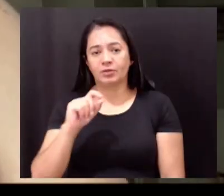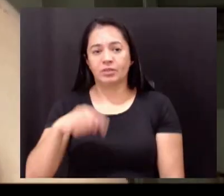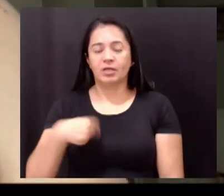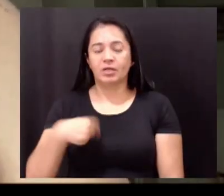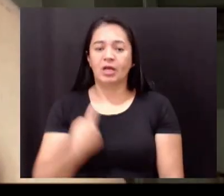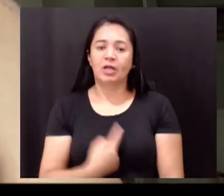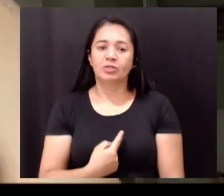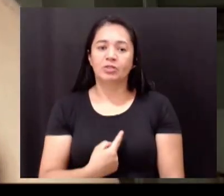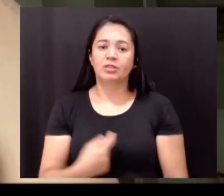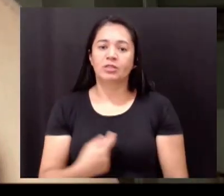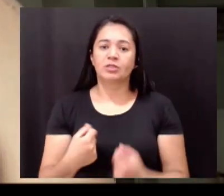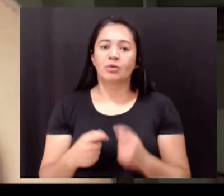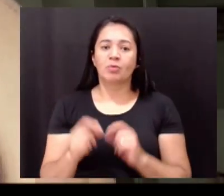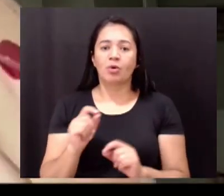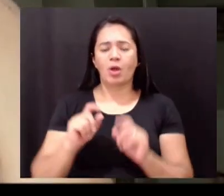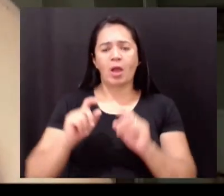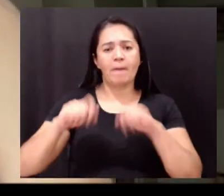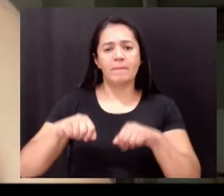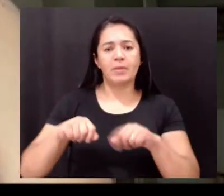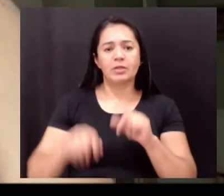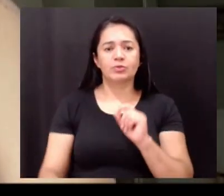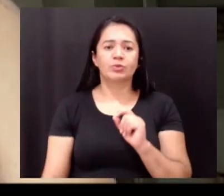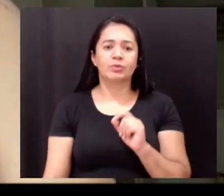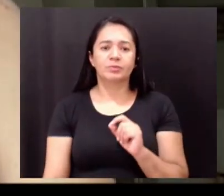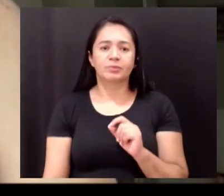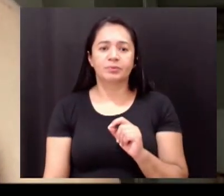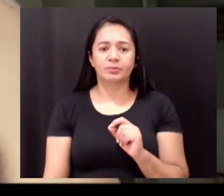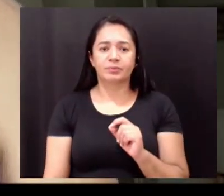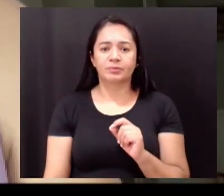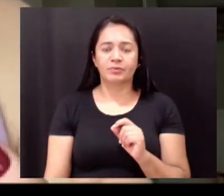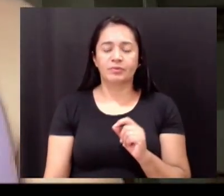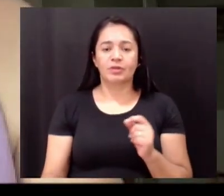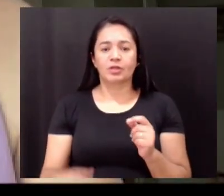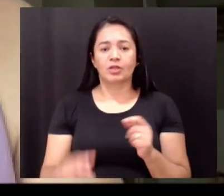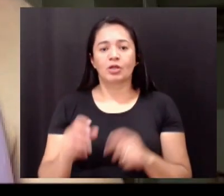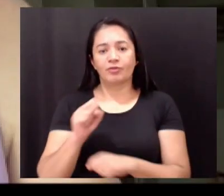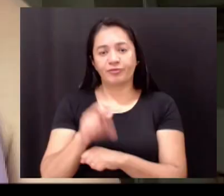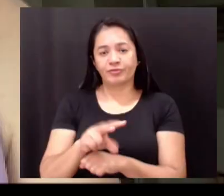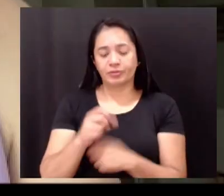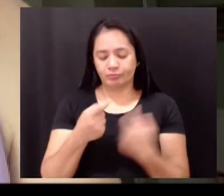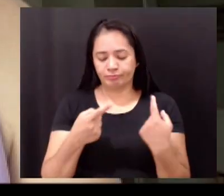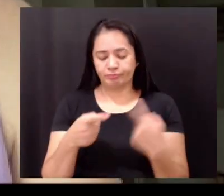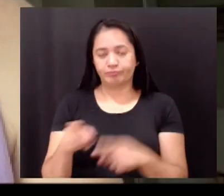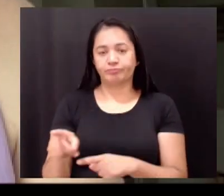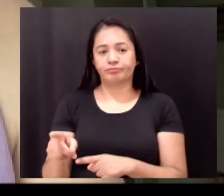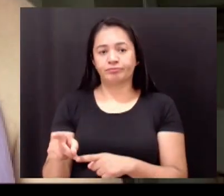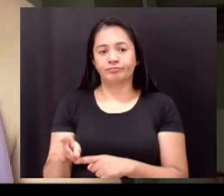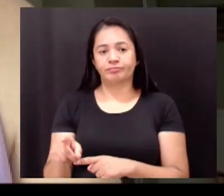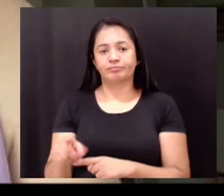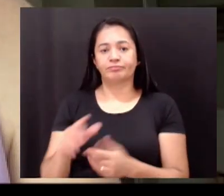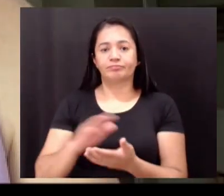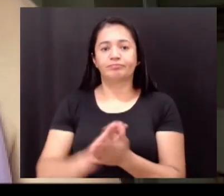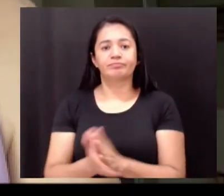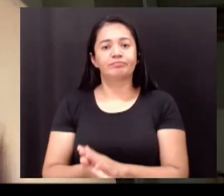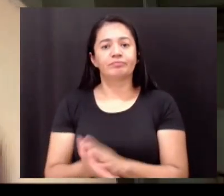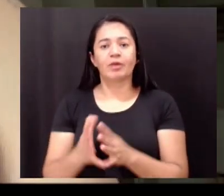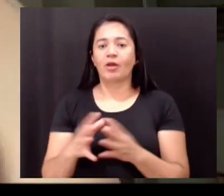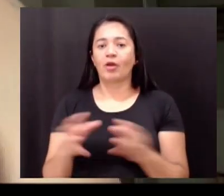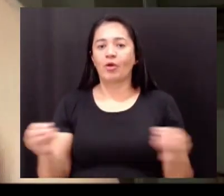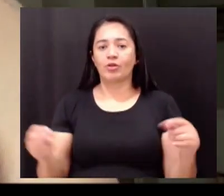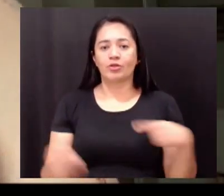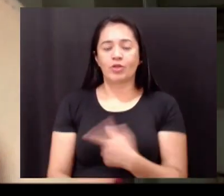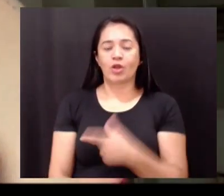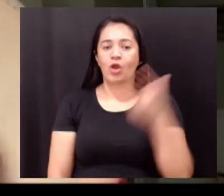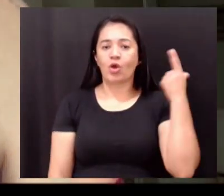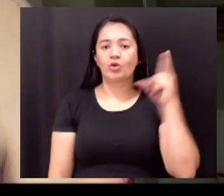altamente capazes de combater esse vírus e eliminá-lo. Ou seja, nós conseguimos evitar o desenvolvimento